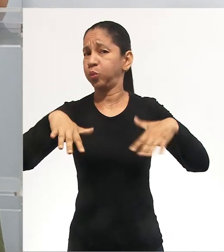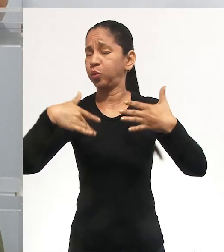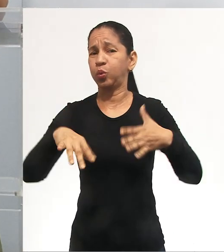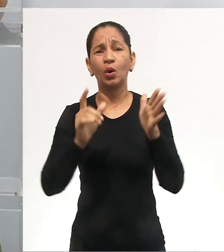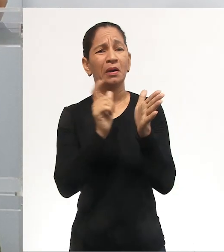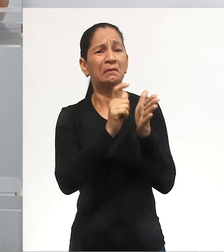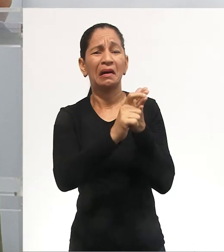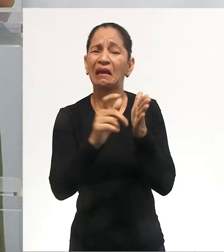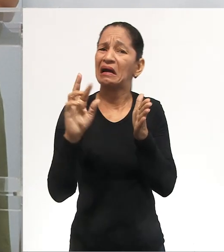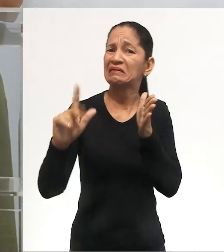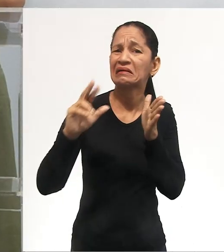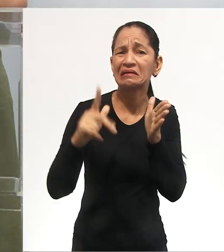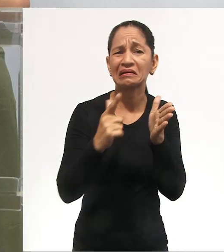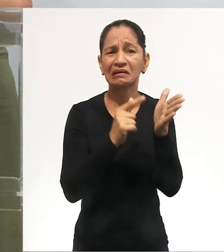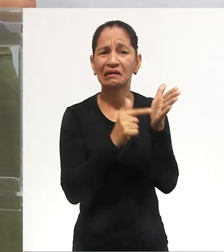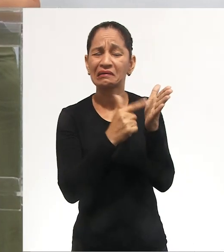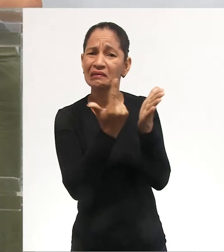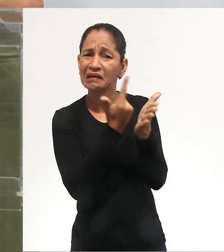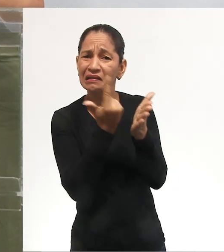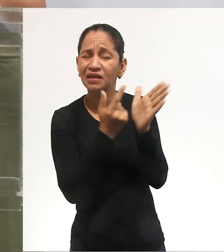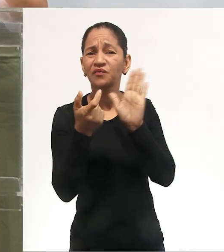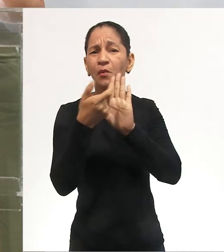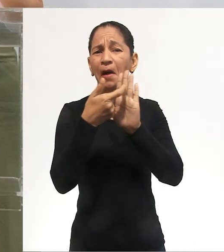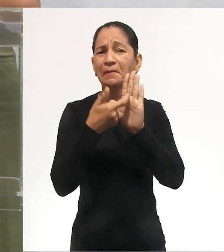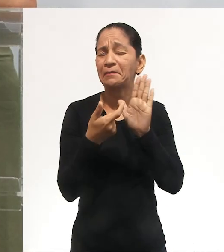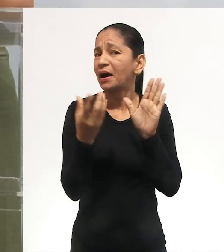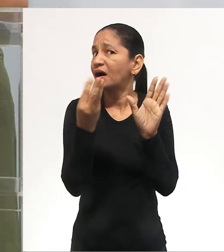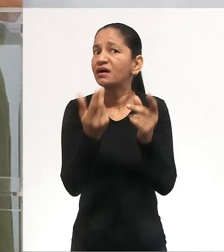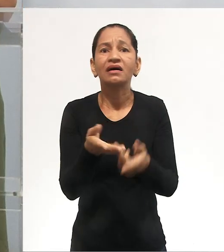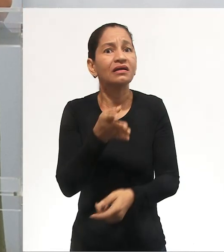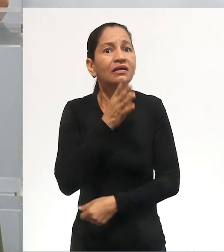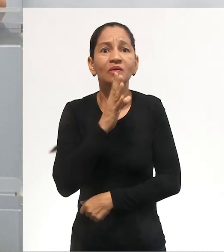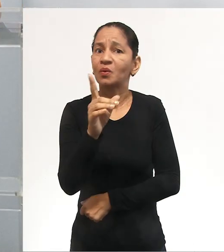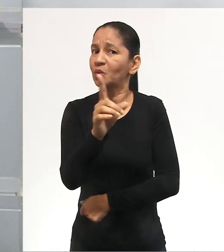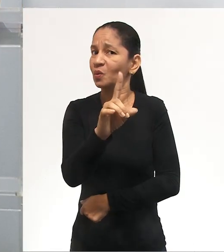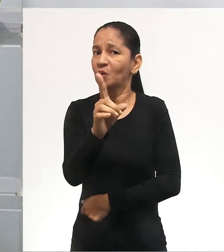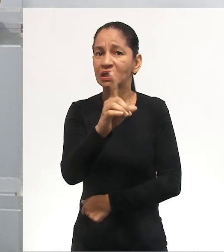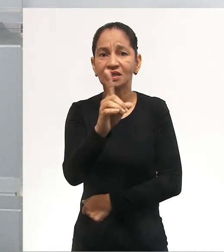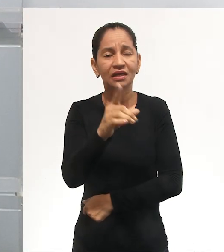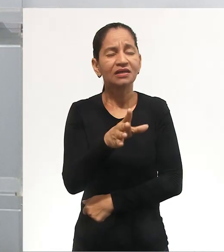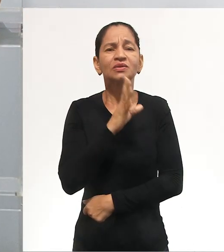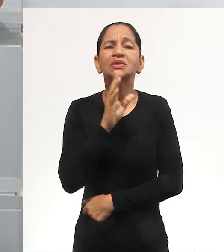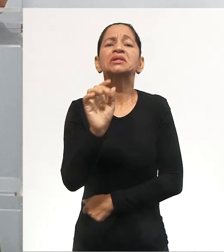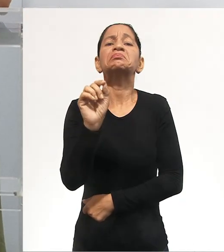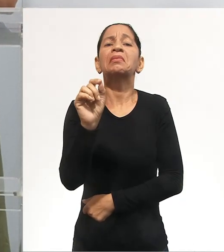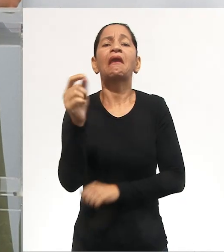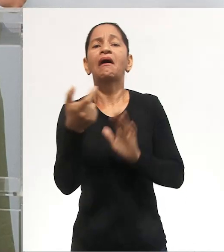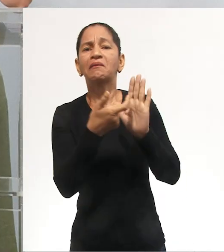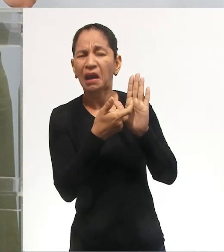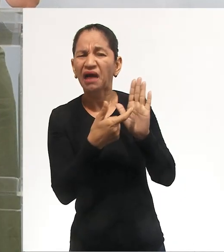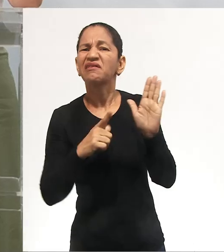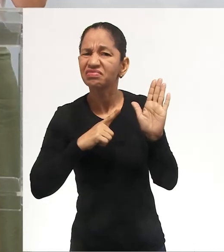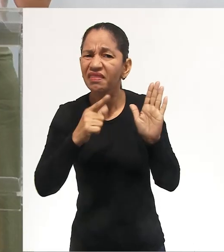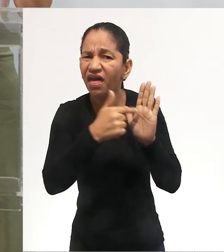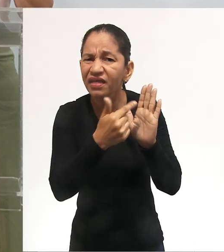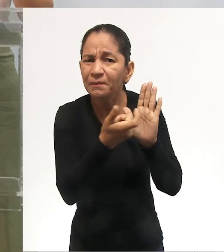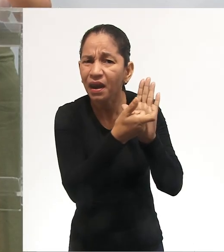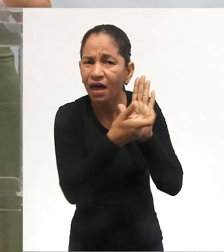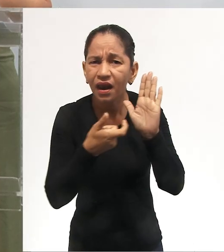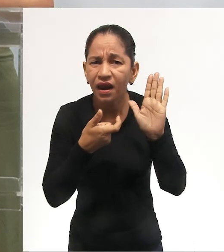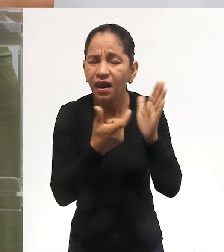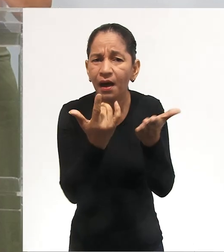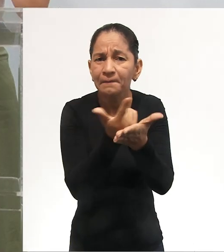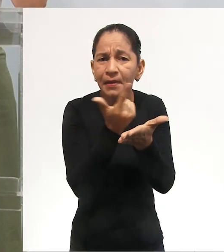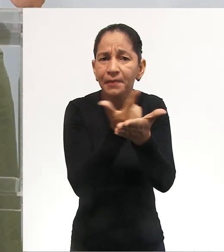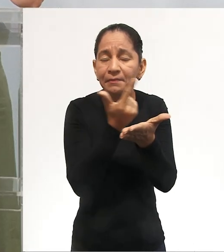diferença histórica. Eles vão ver, mas professora, essas palavras aqui eu nem conheço, não sei nem o que significa. Por quê? Porque é